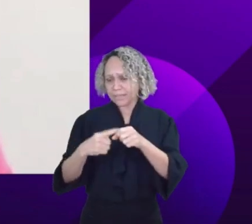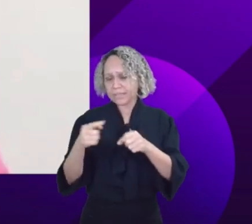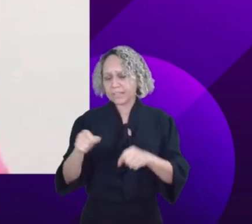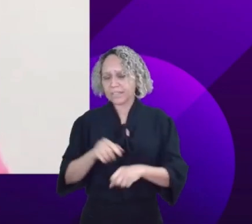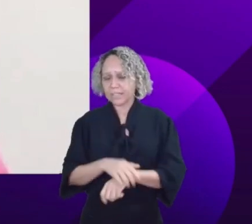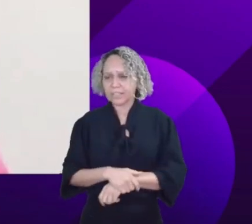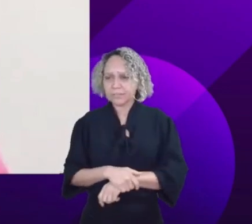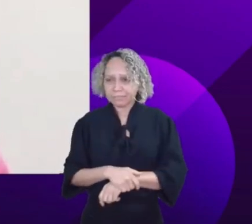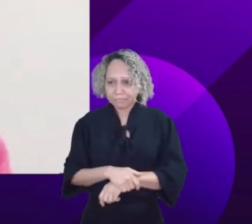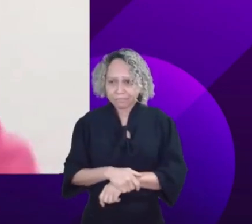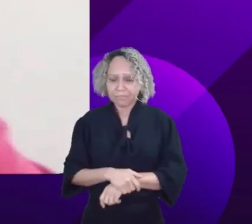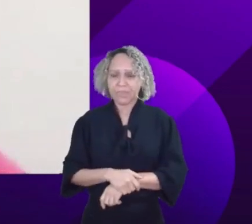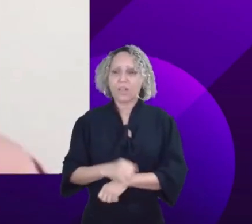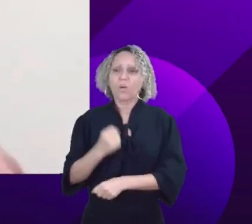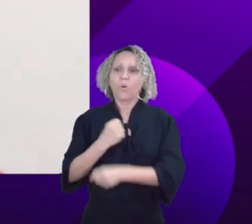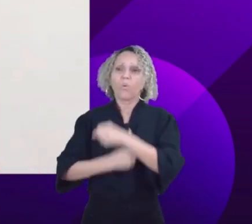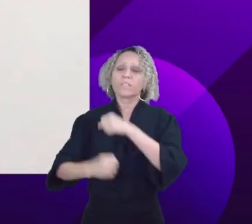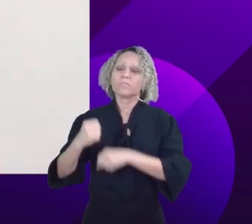passado,